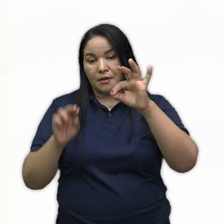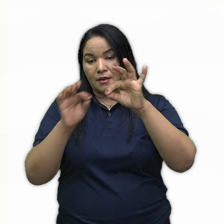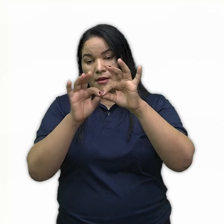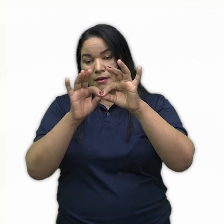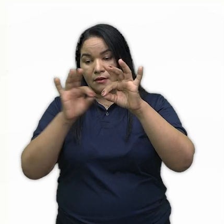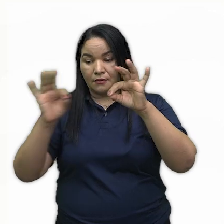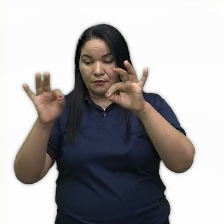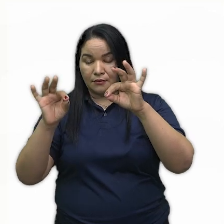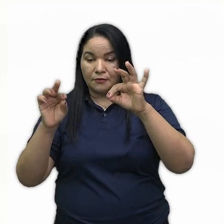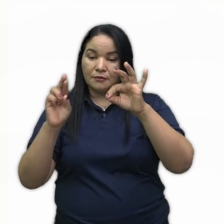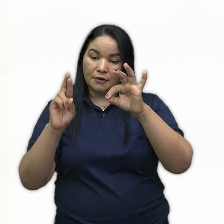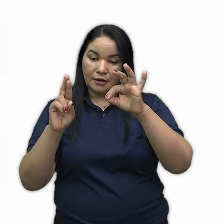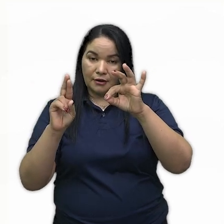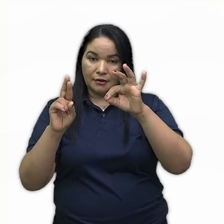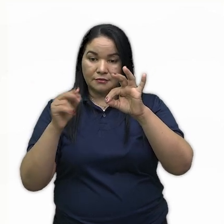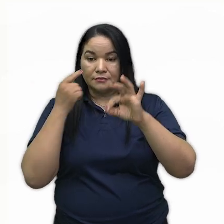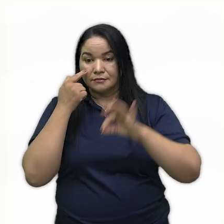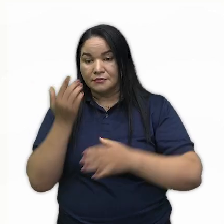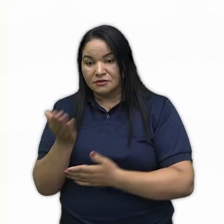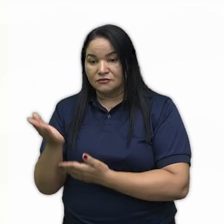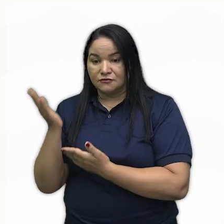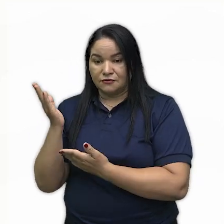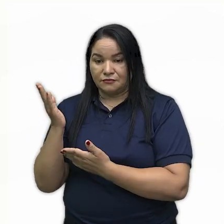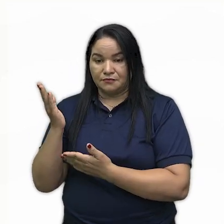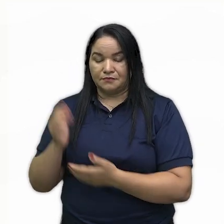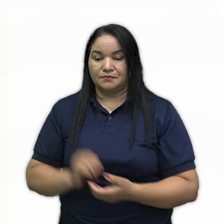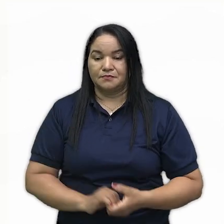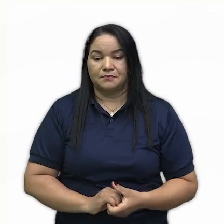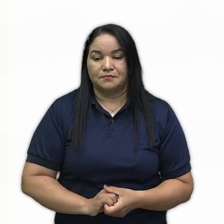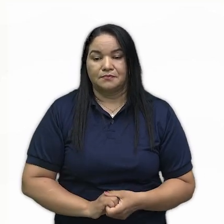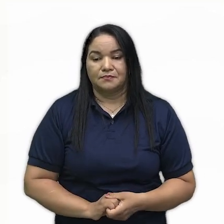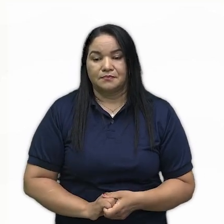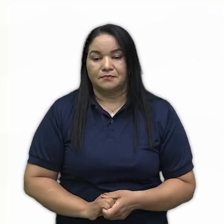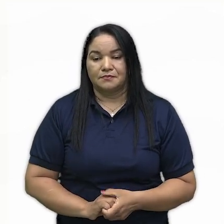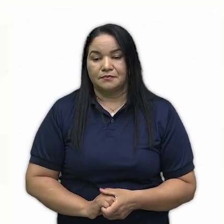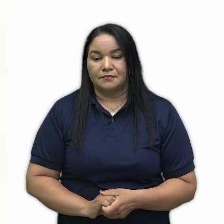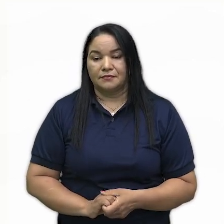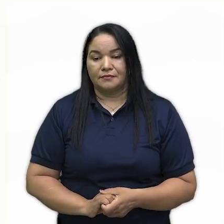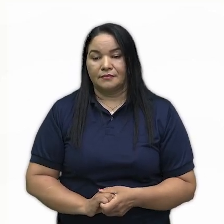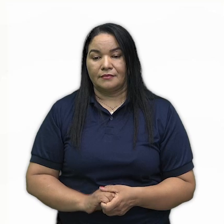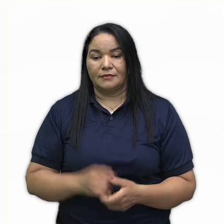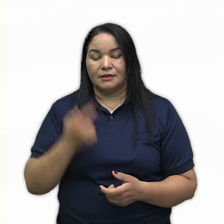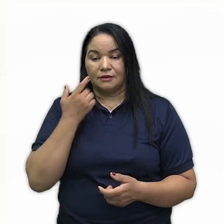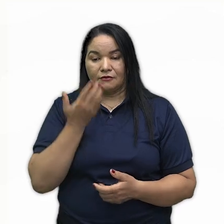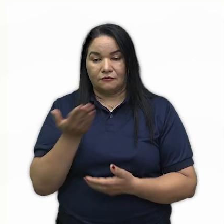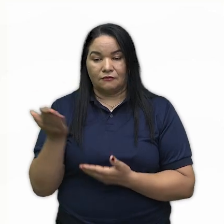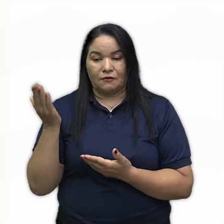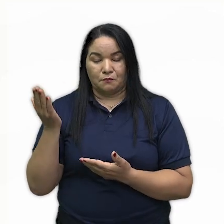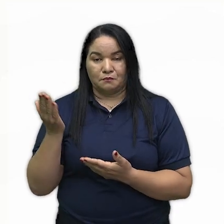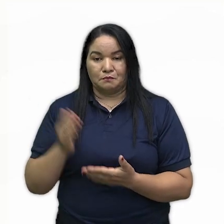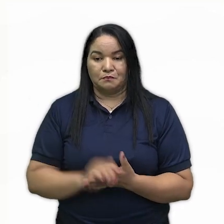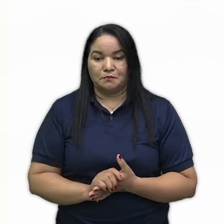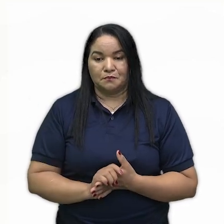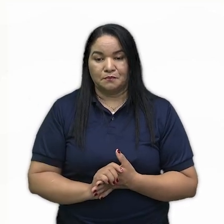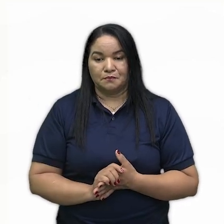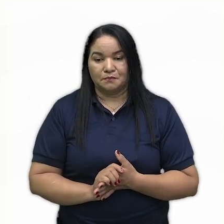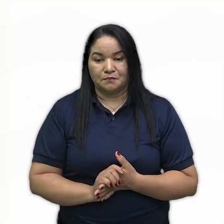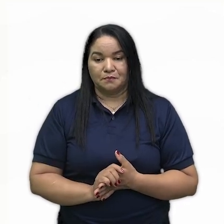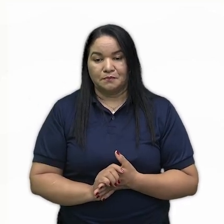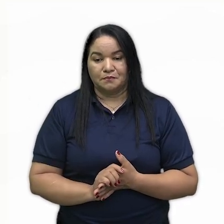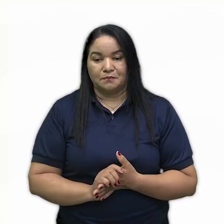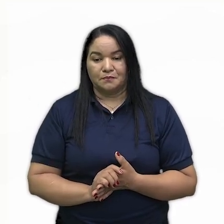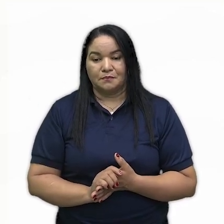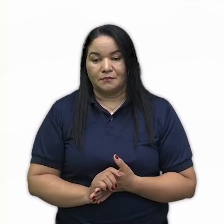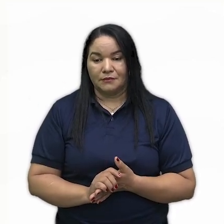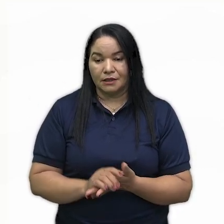R. Traduzindo para vocês entenderem melhor, você sai de um ponto aqui da